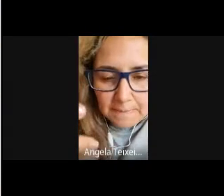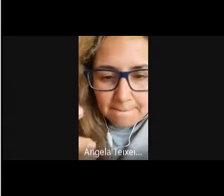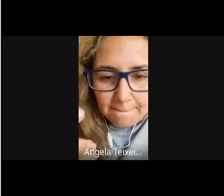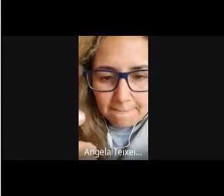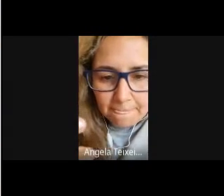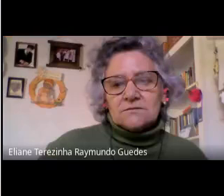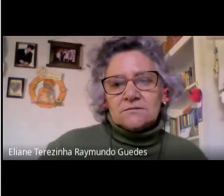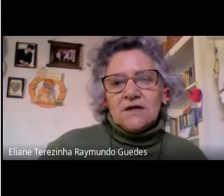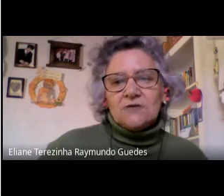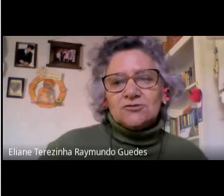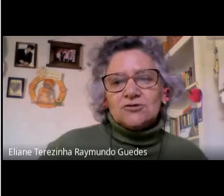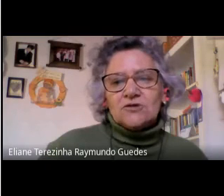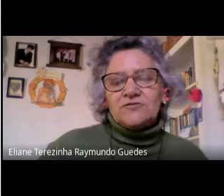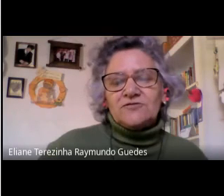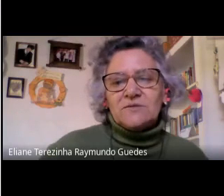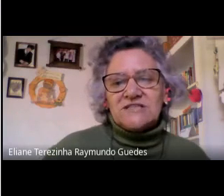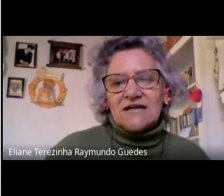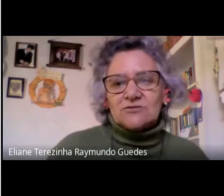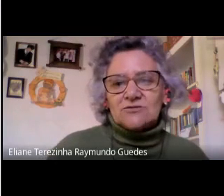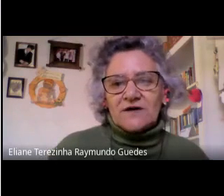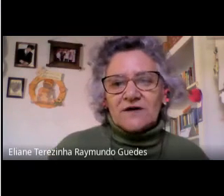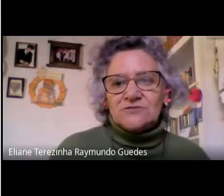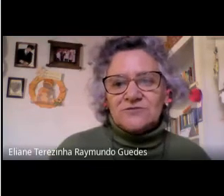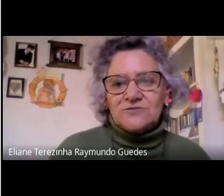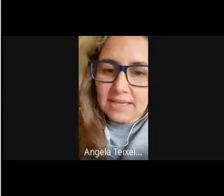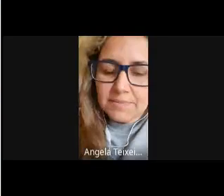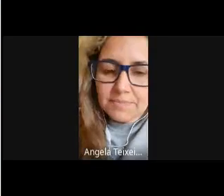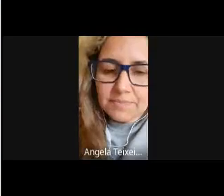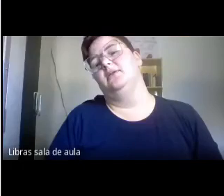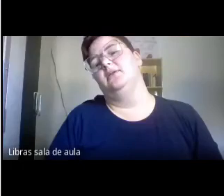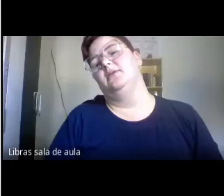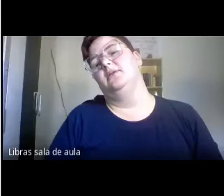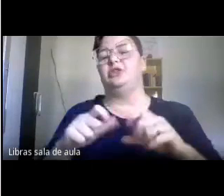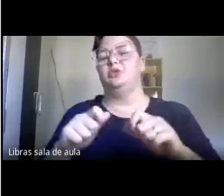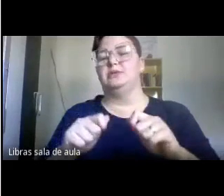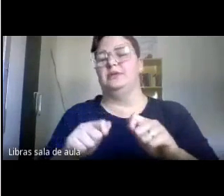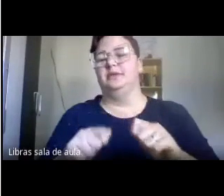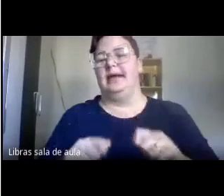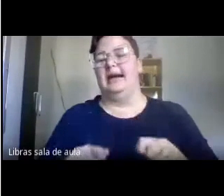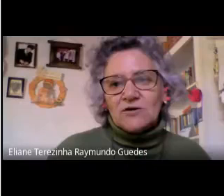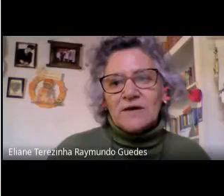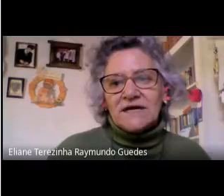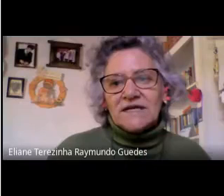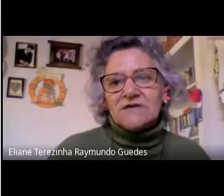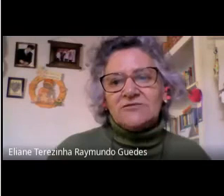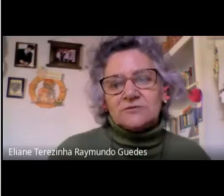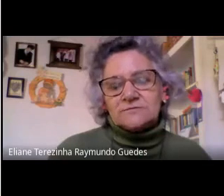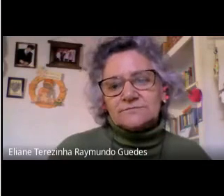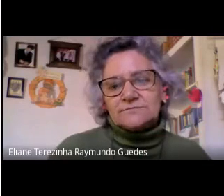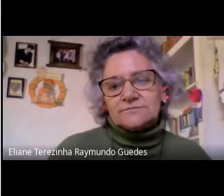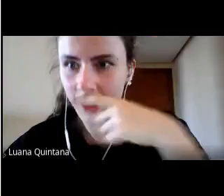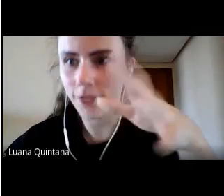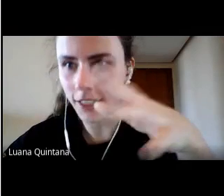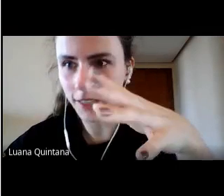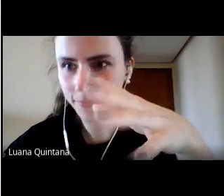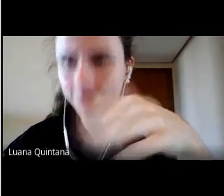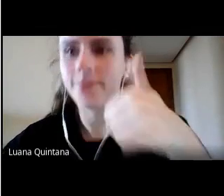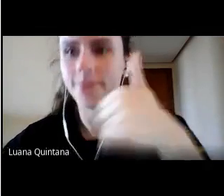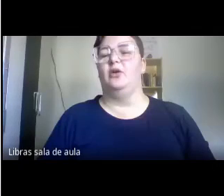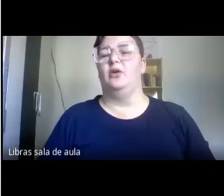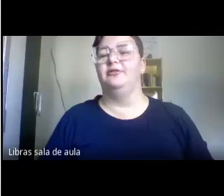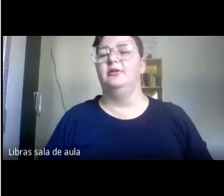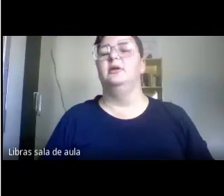ali? Não, tu não filma direto, tu faz o vídeo tá. e aí tu salva como arquivo. Salva